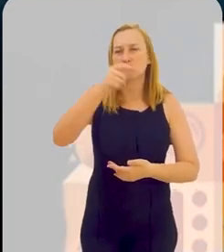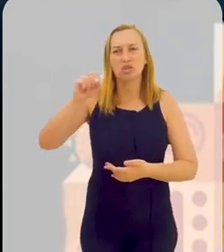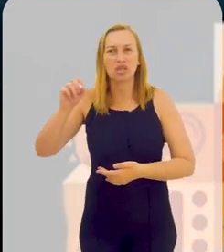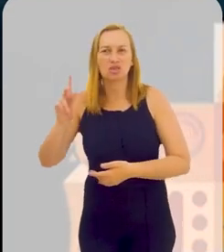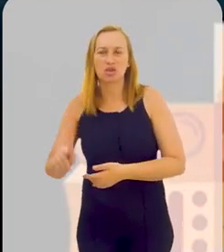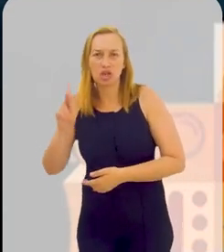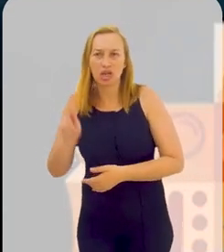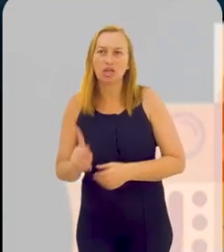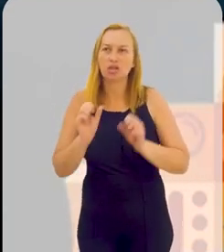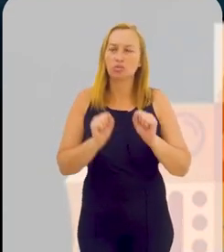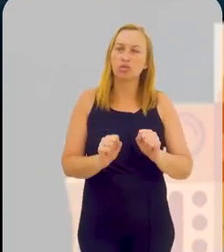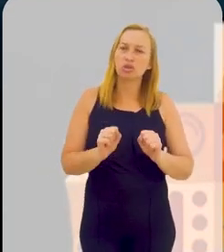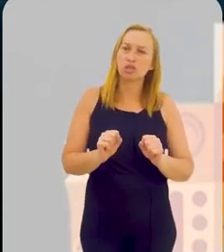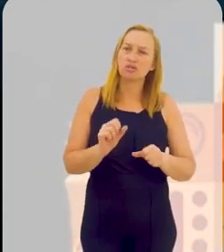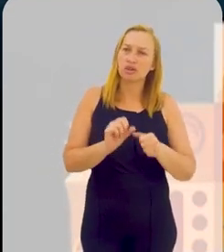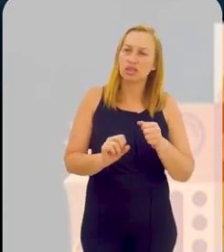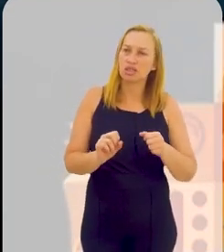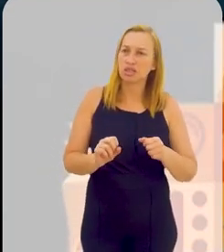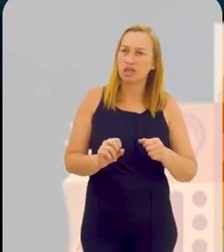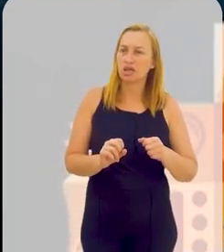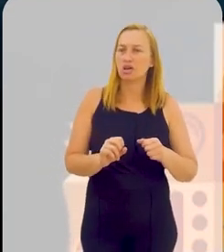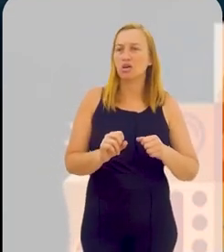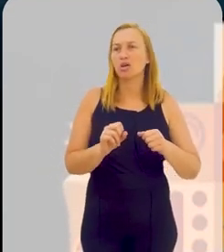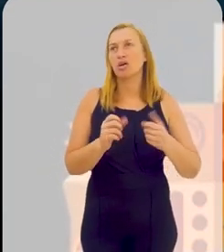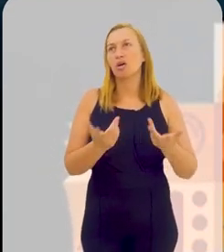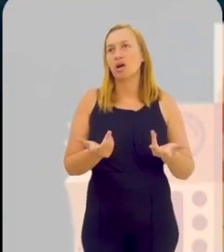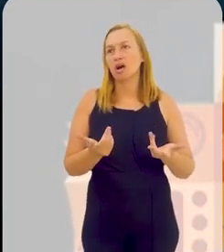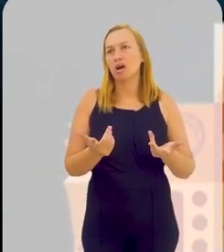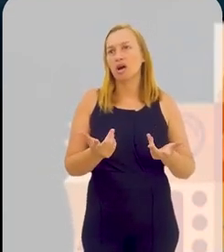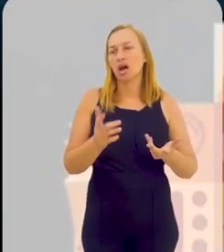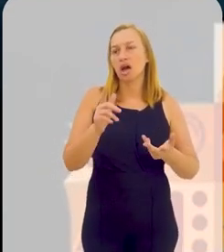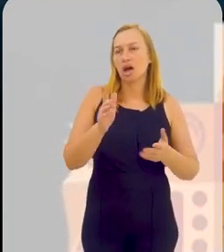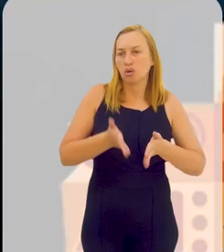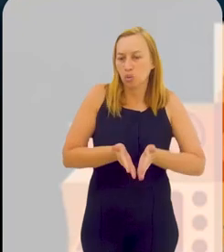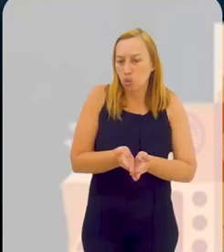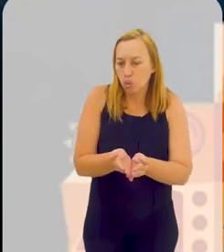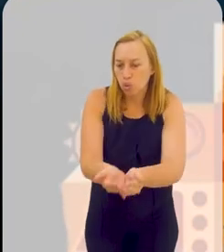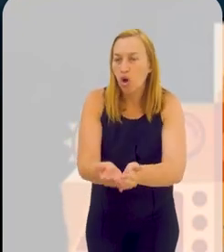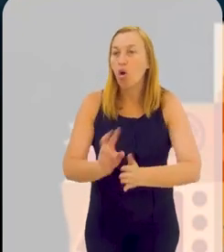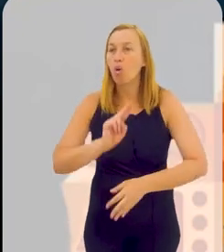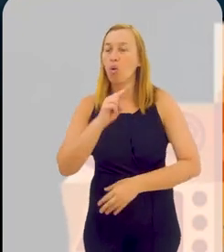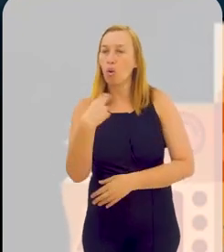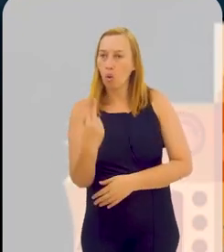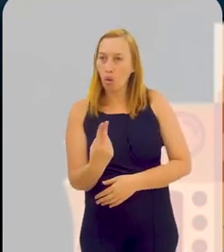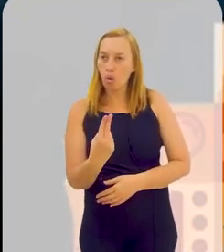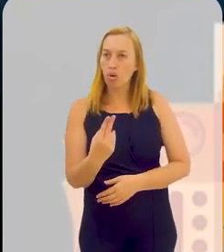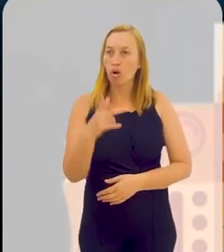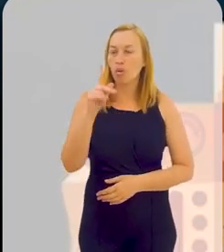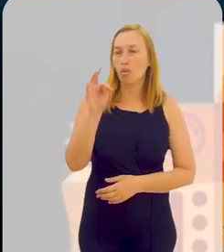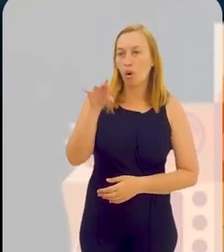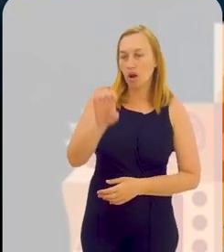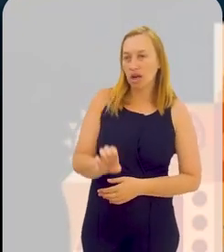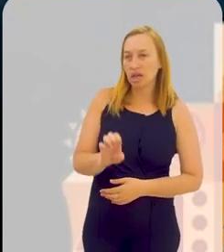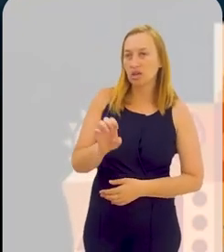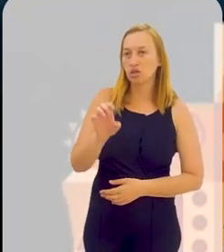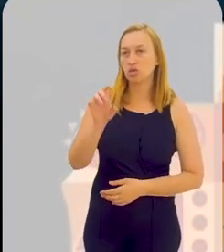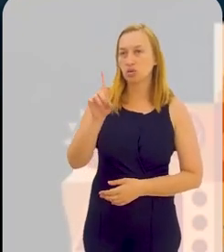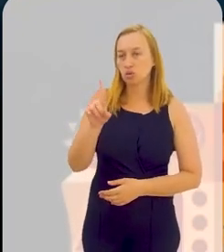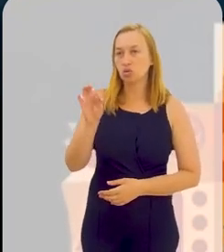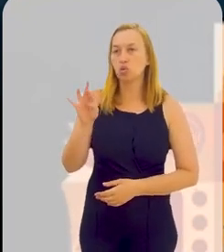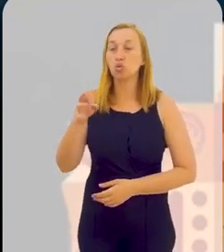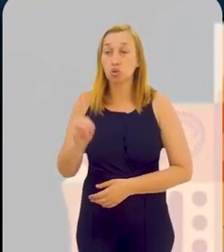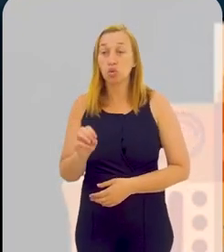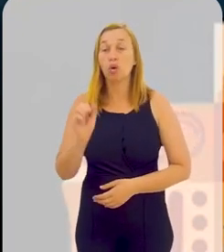é uma coisa que poderia ser feita por um modal ferroviário, um modal aquaviário, né, ou até um poliduto.